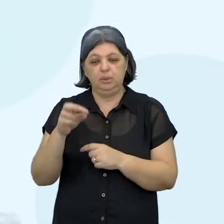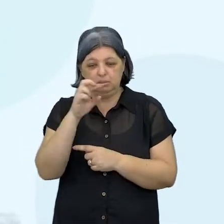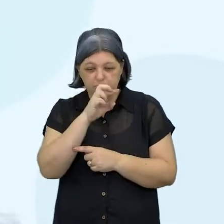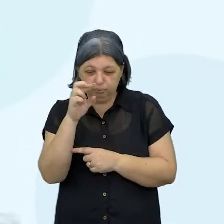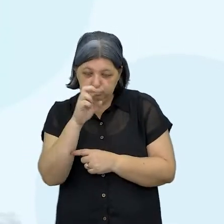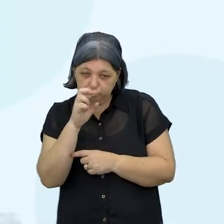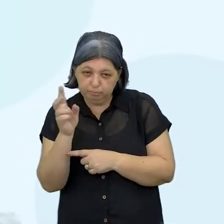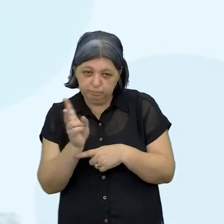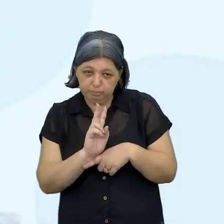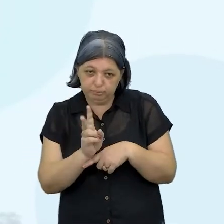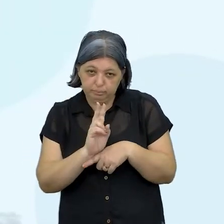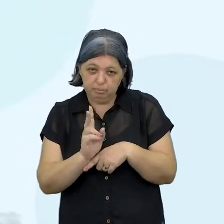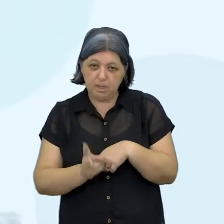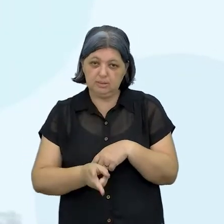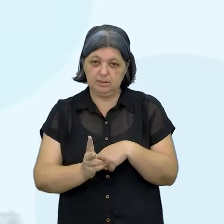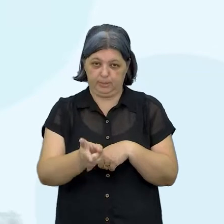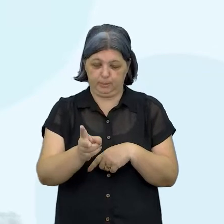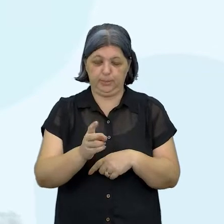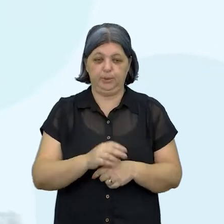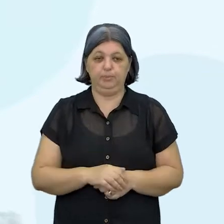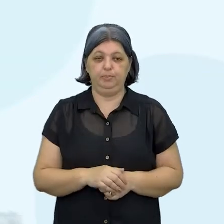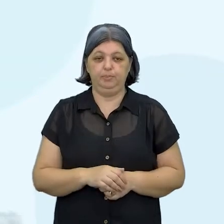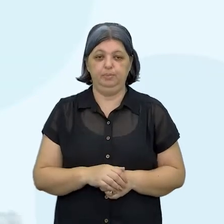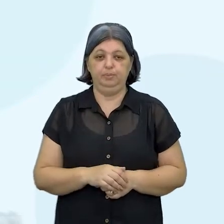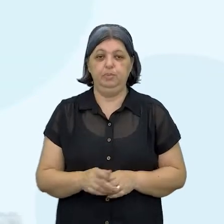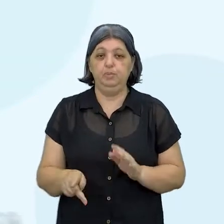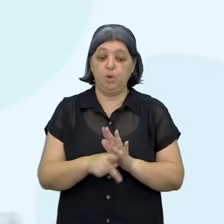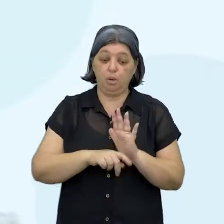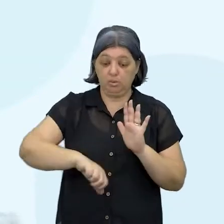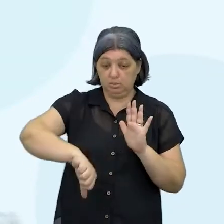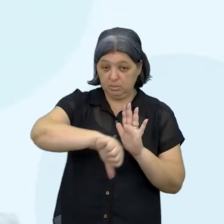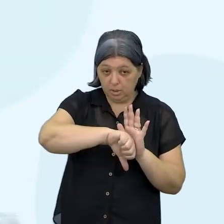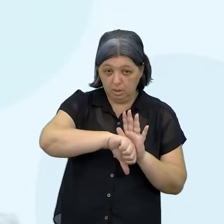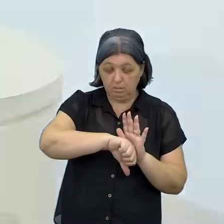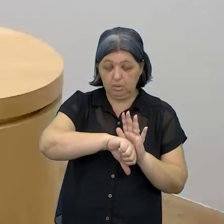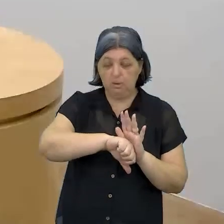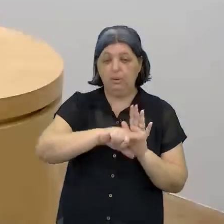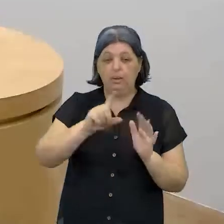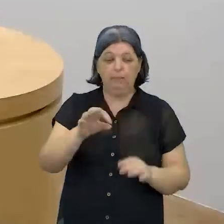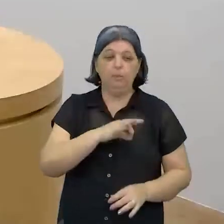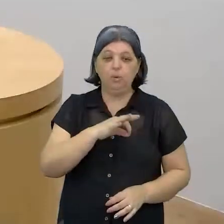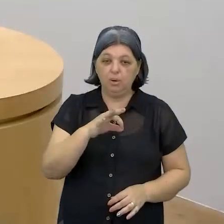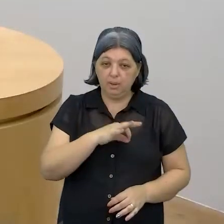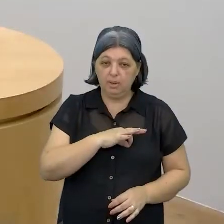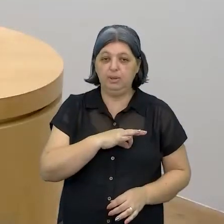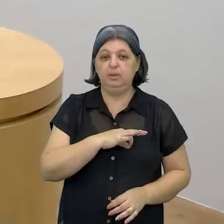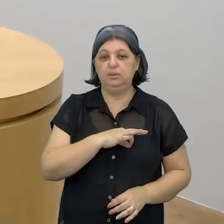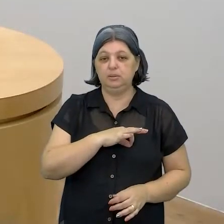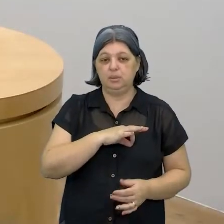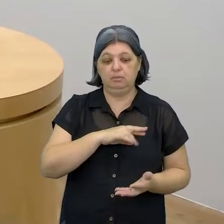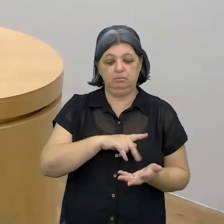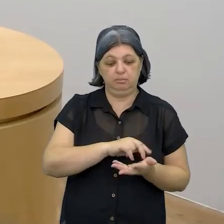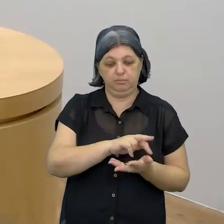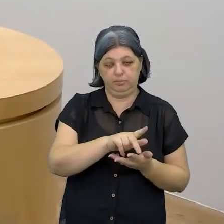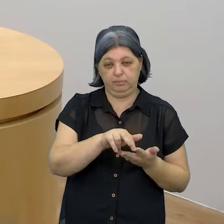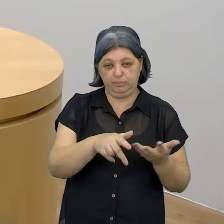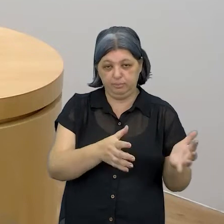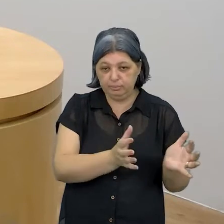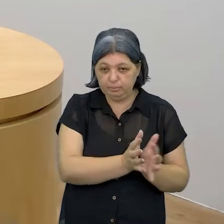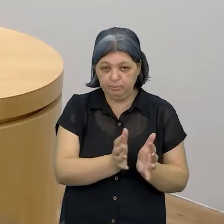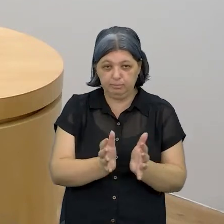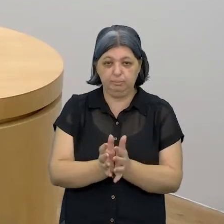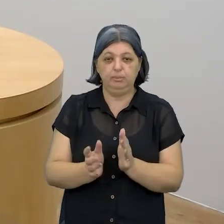vigilância constante sobre esses crimes. Então, é o policiamento, o aparato policial que vai